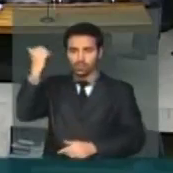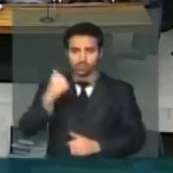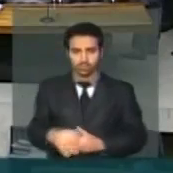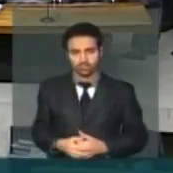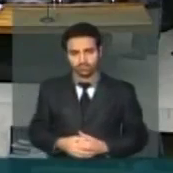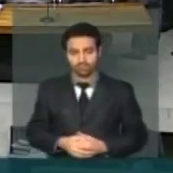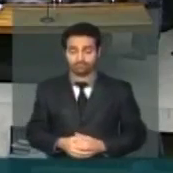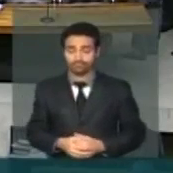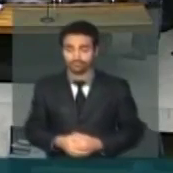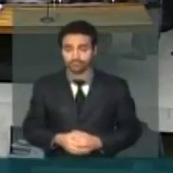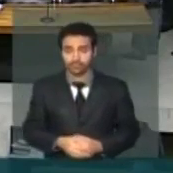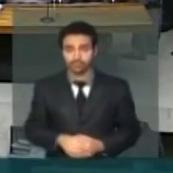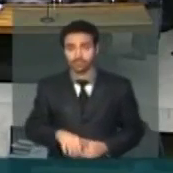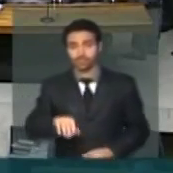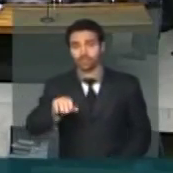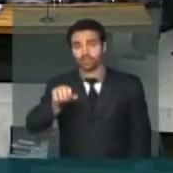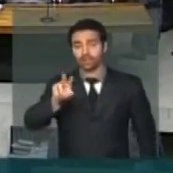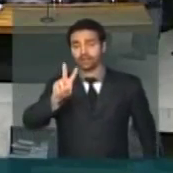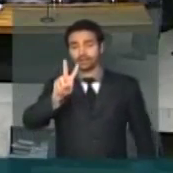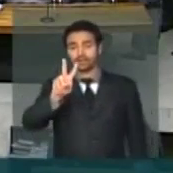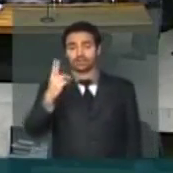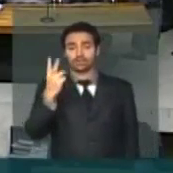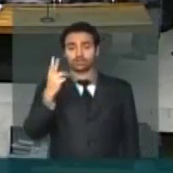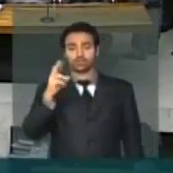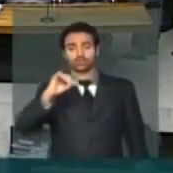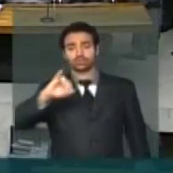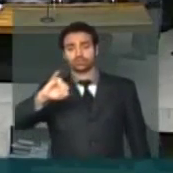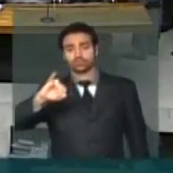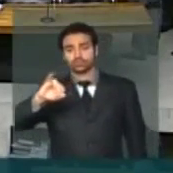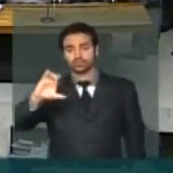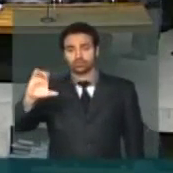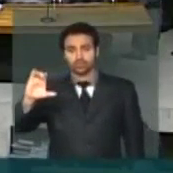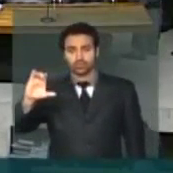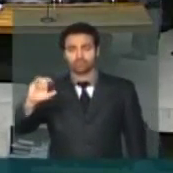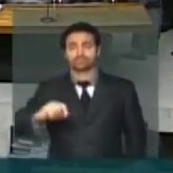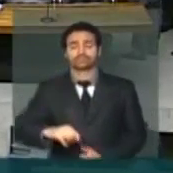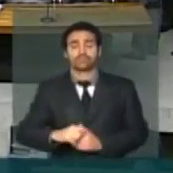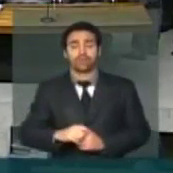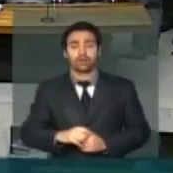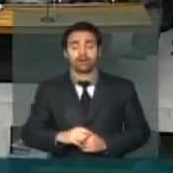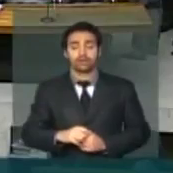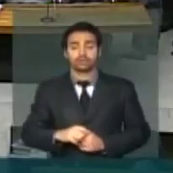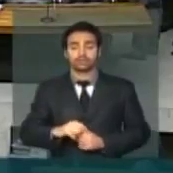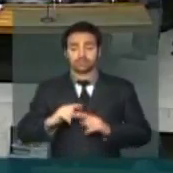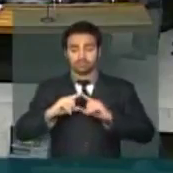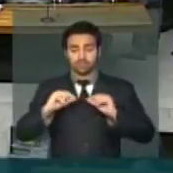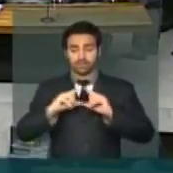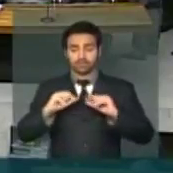Concedo a palavra ao deputado Heitor Chu, um minuto. Brasília,